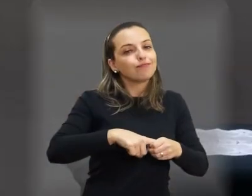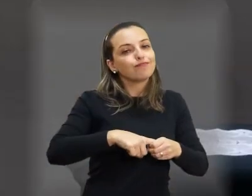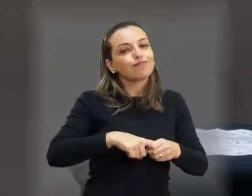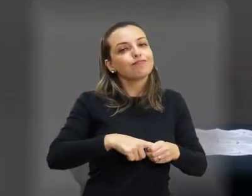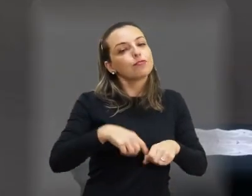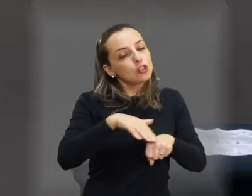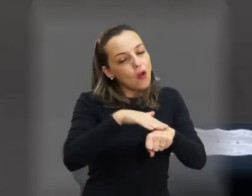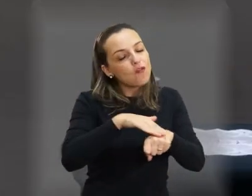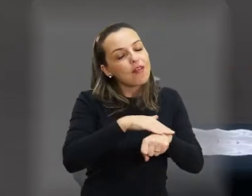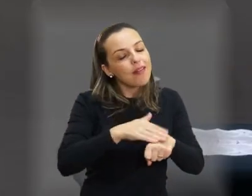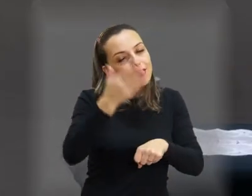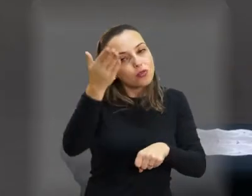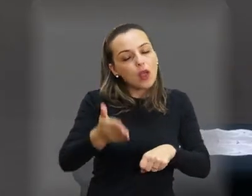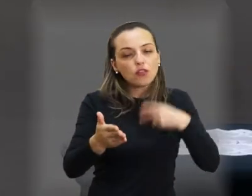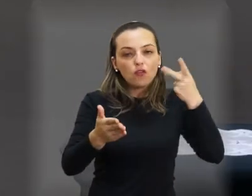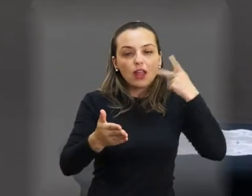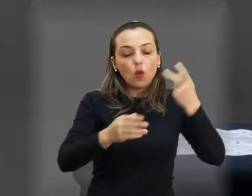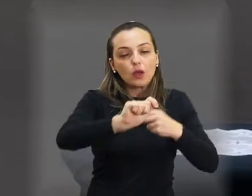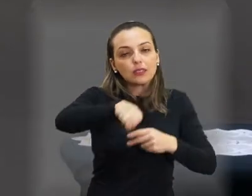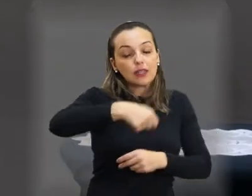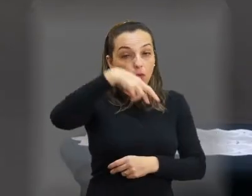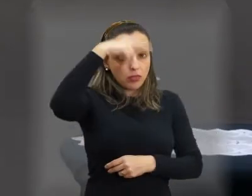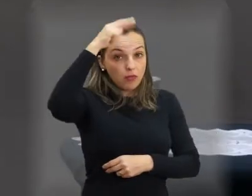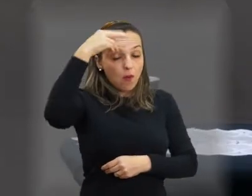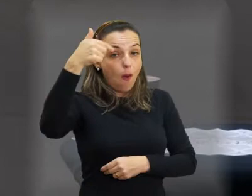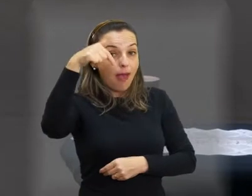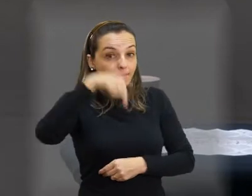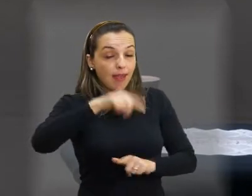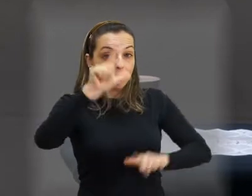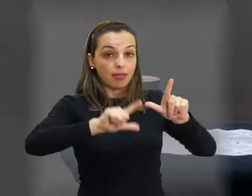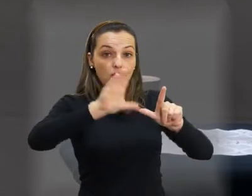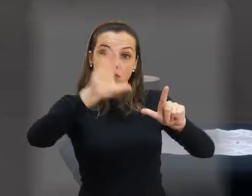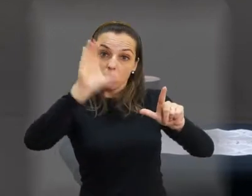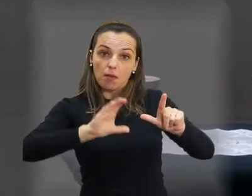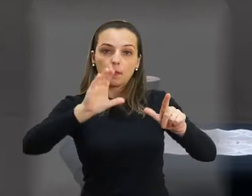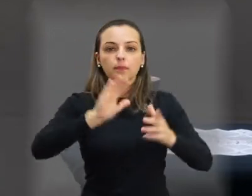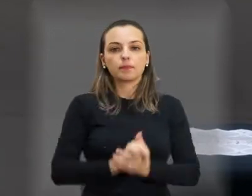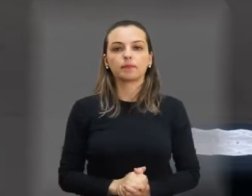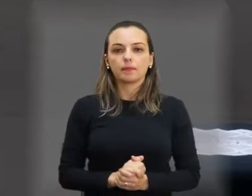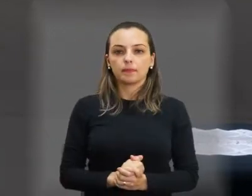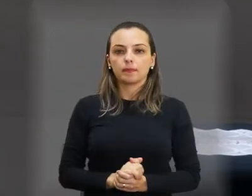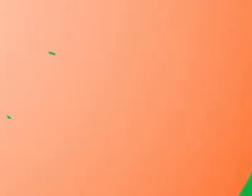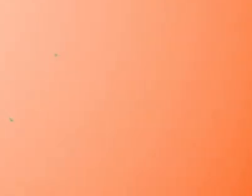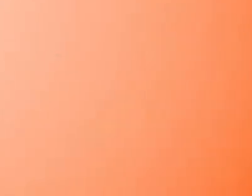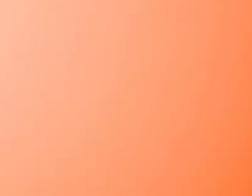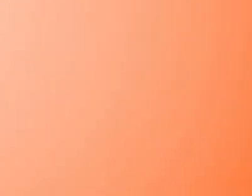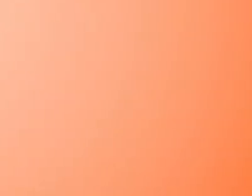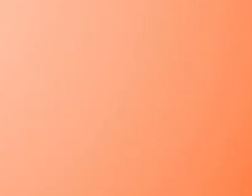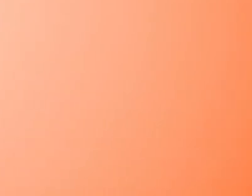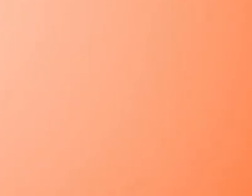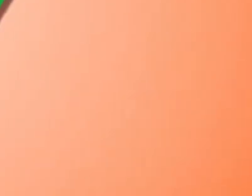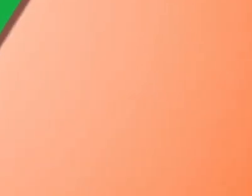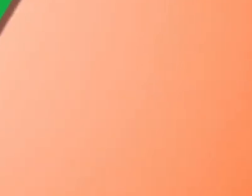voltamos, continuando a conversa com o vereador Rafael De Angeli aqui no programa Vereadores em Ação.